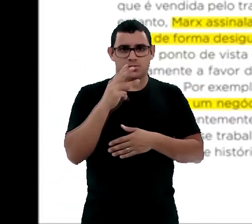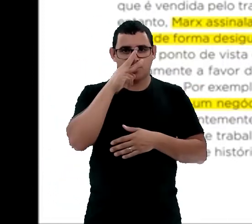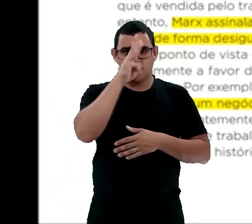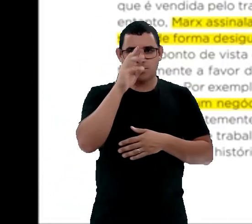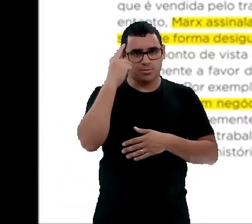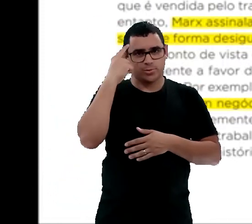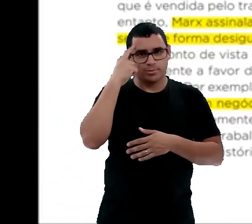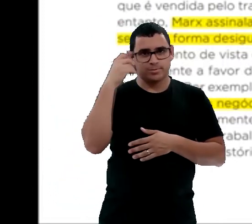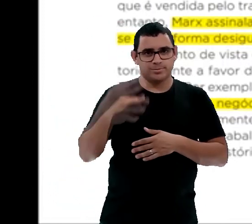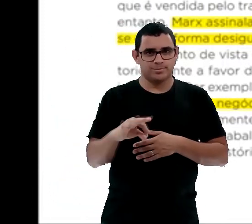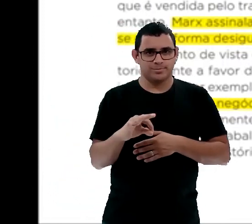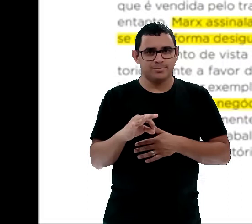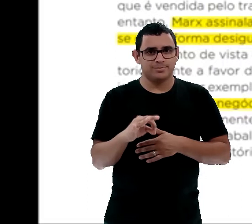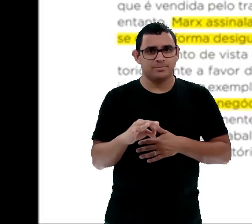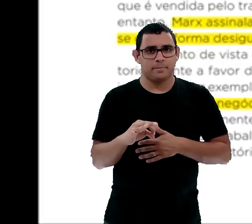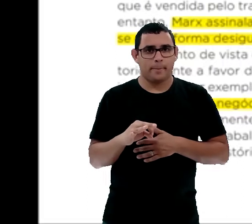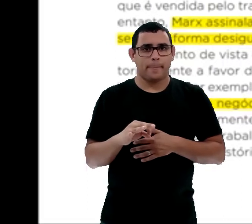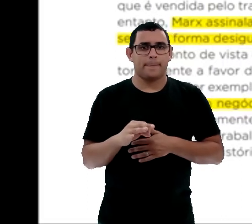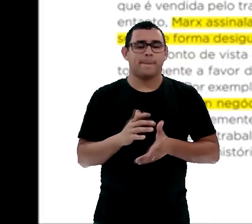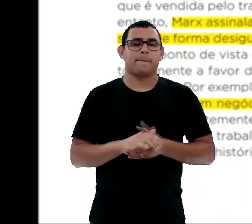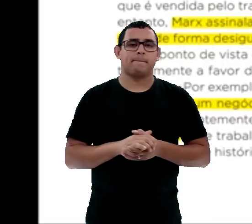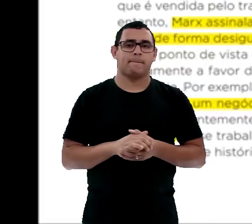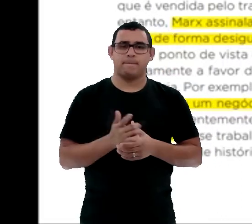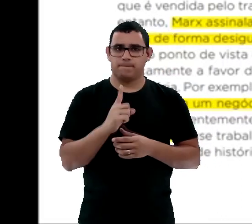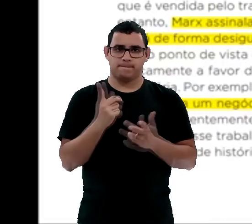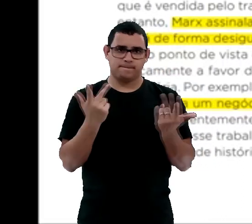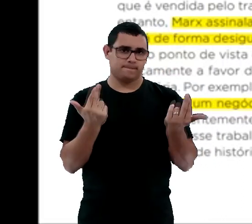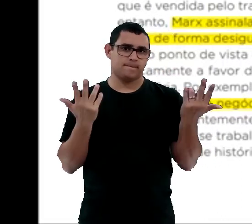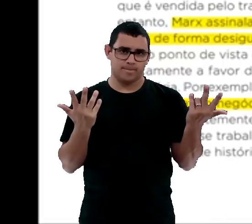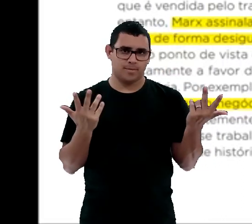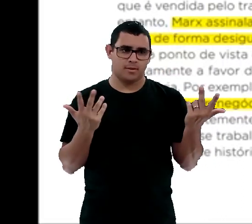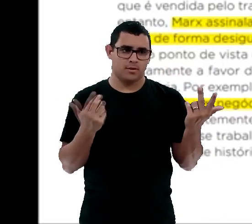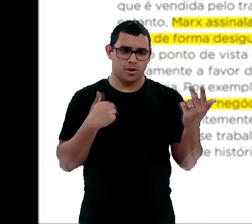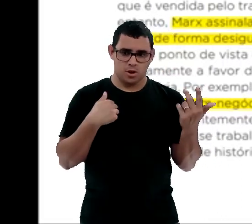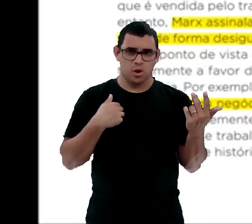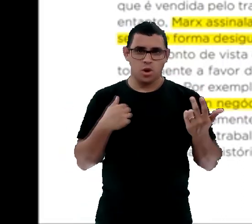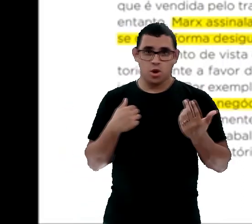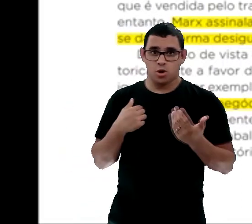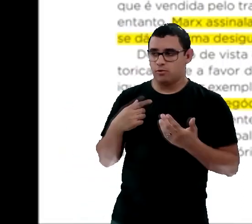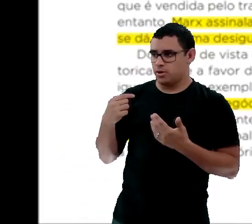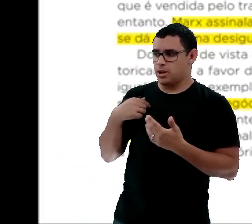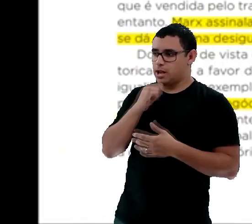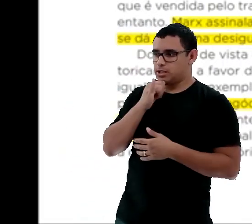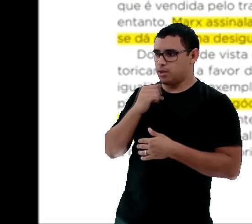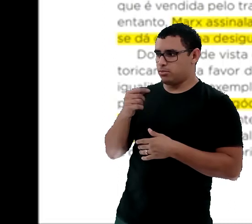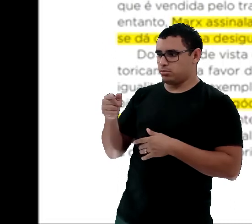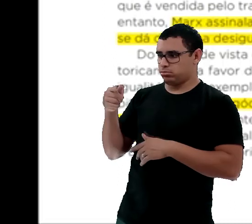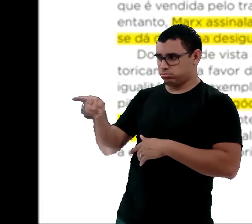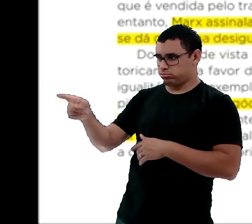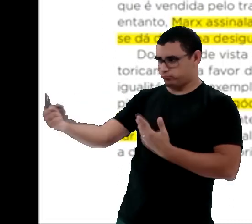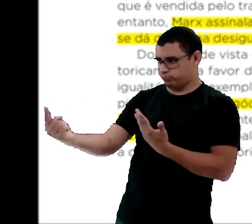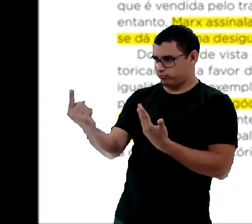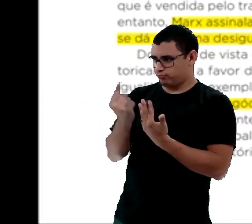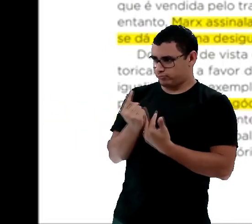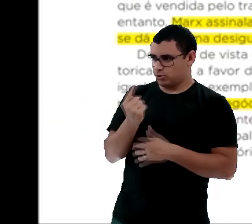Dependendo do que ele precisa, do que ele tem, ele pode aceitar trabalhar ou não de acordo naquela empresa lá, da empresa.